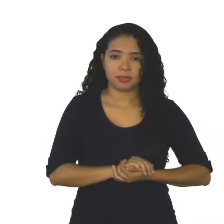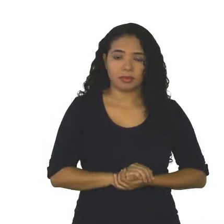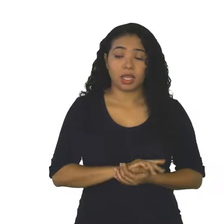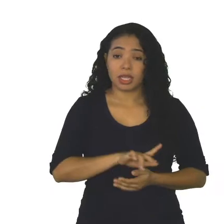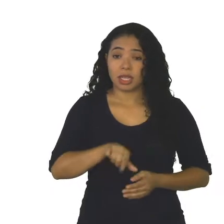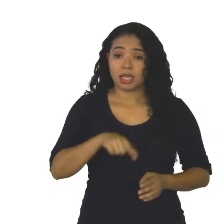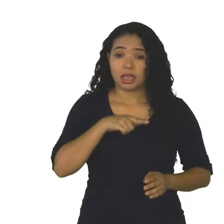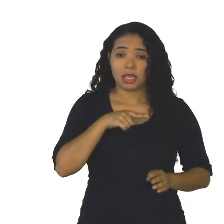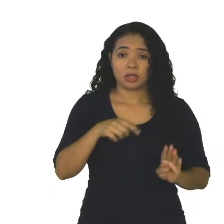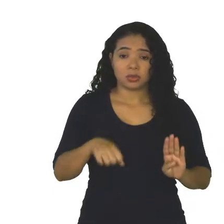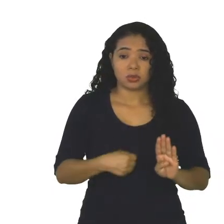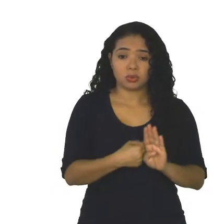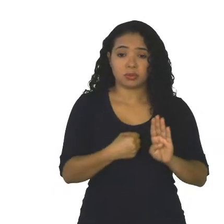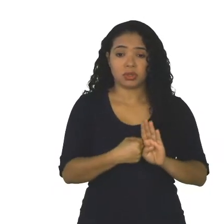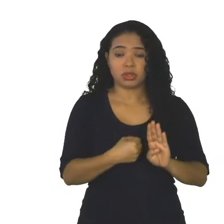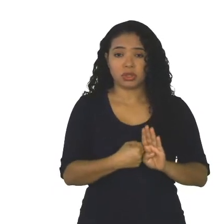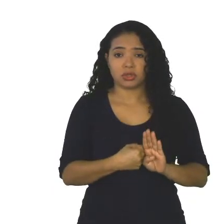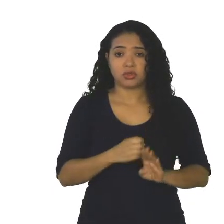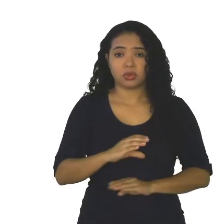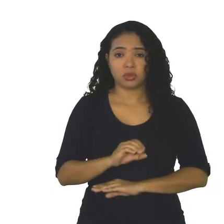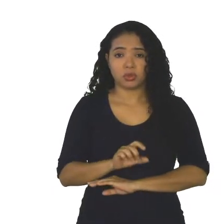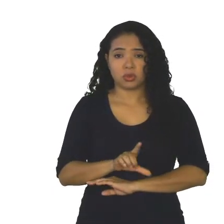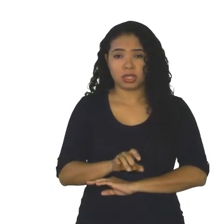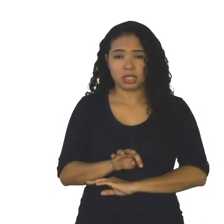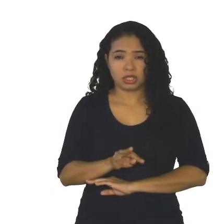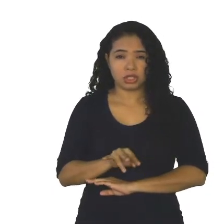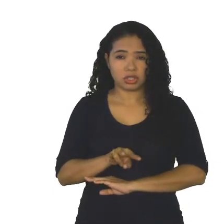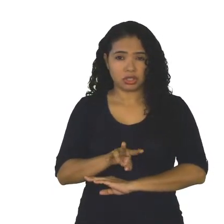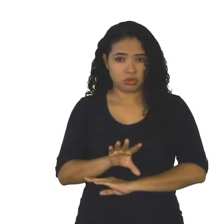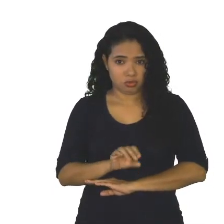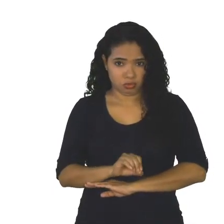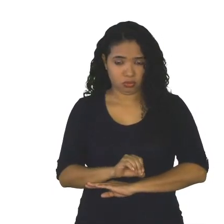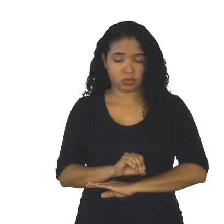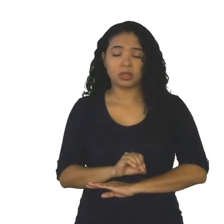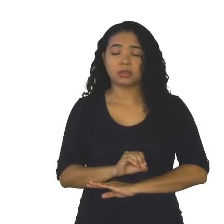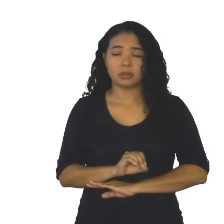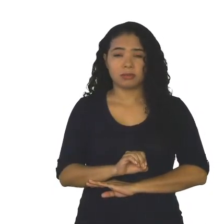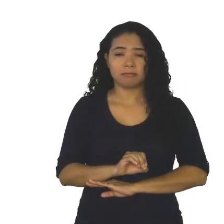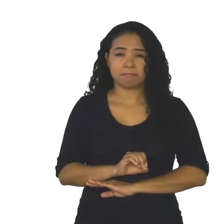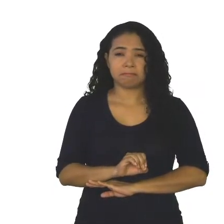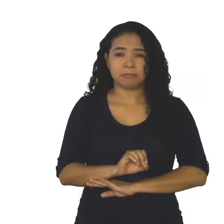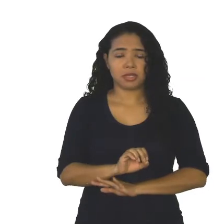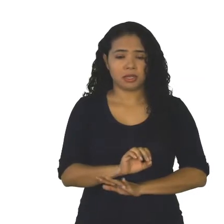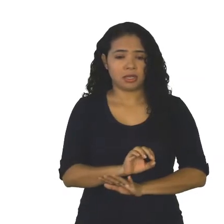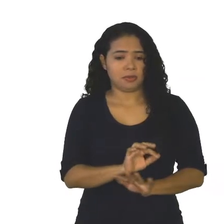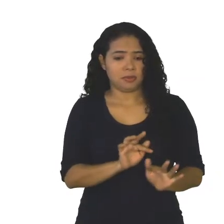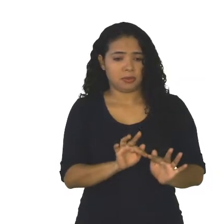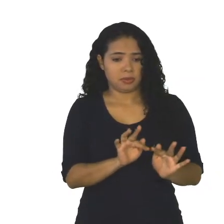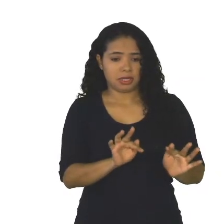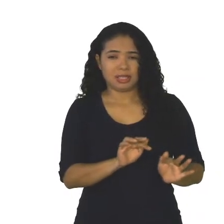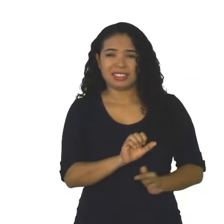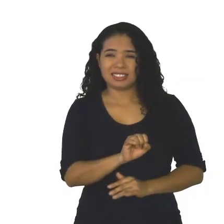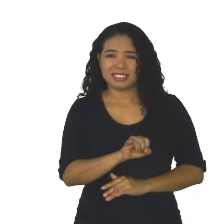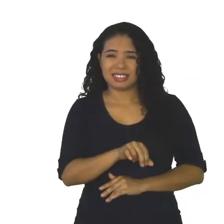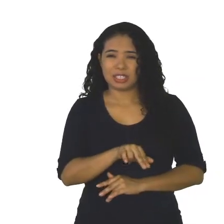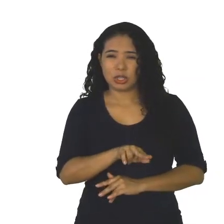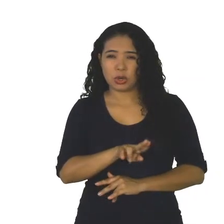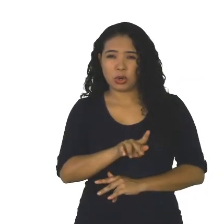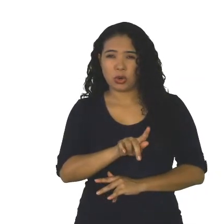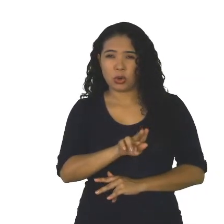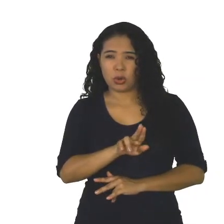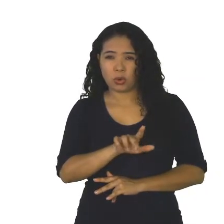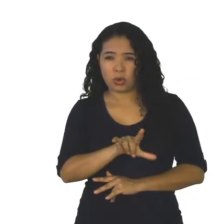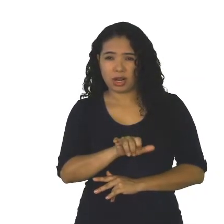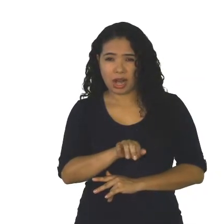coletivo, que é o quê? Que apesar de estar no singular, ele designa um pouco de seres da